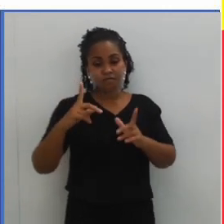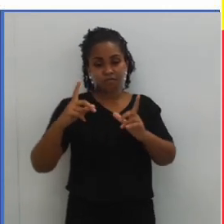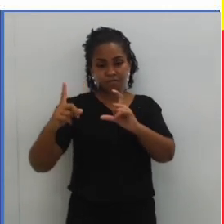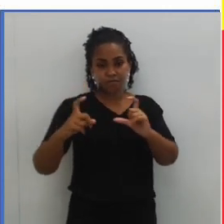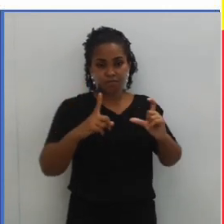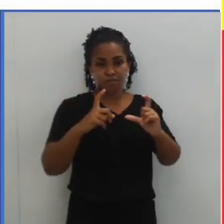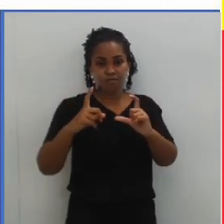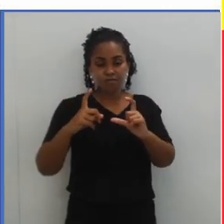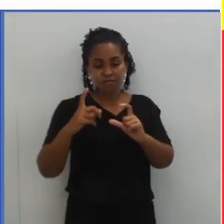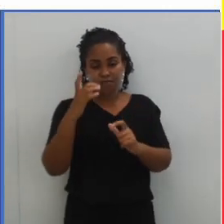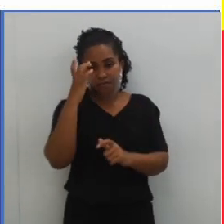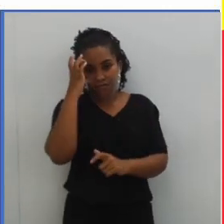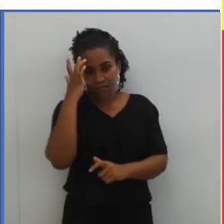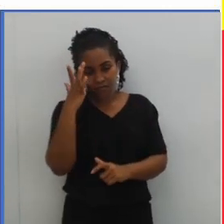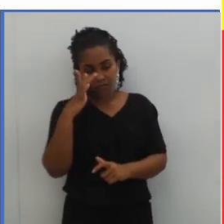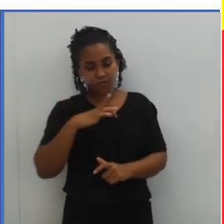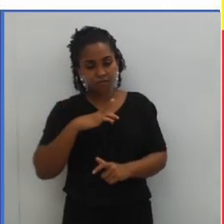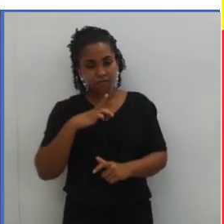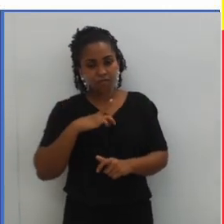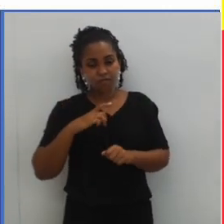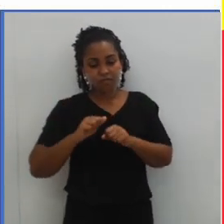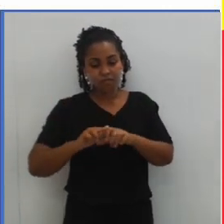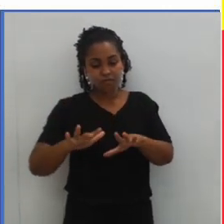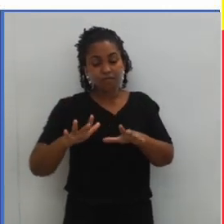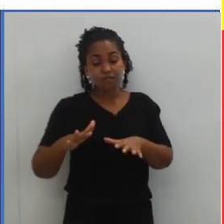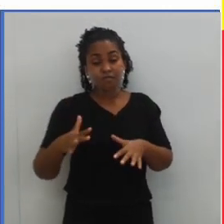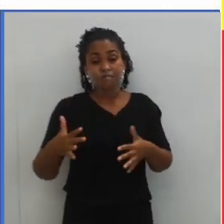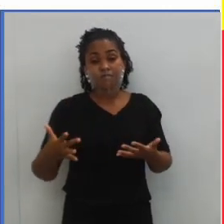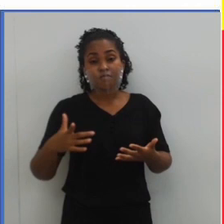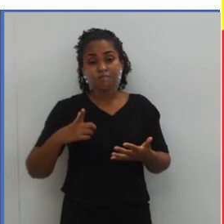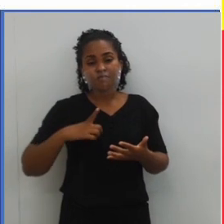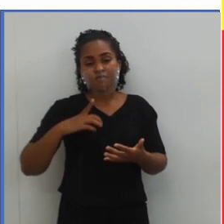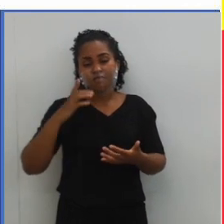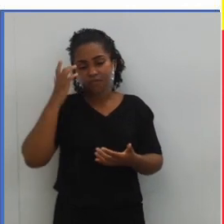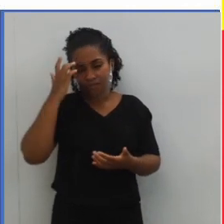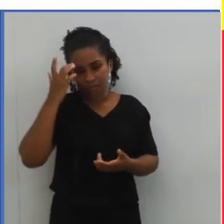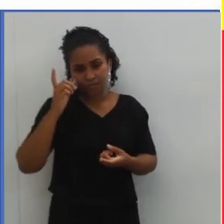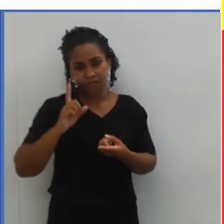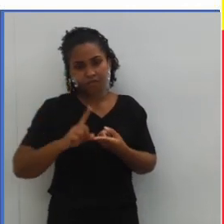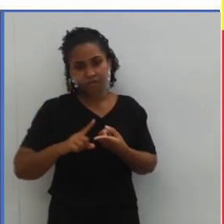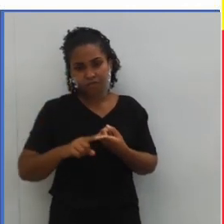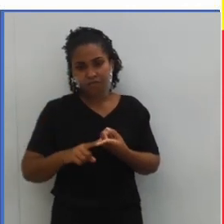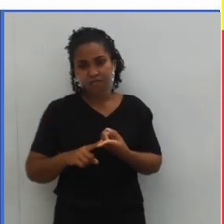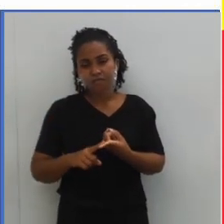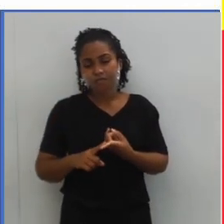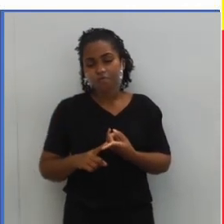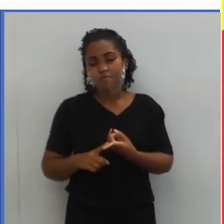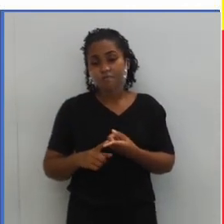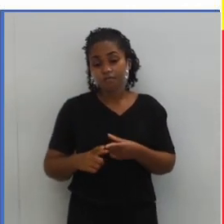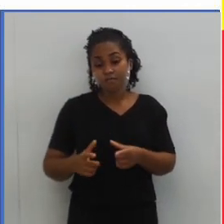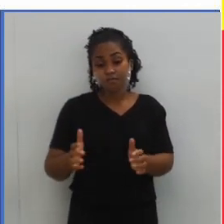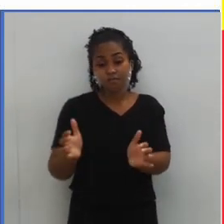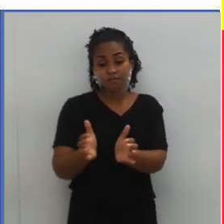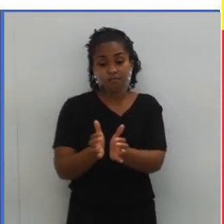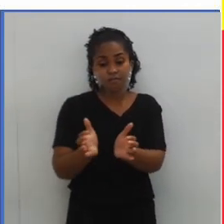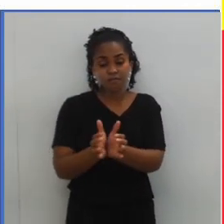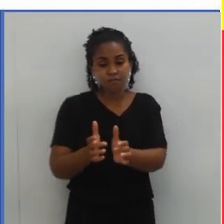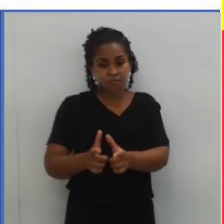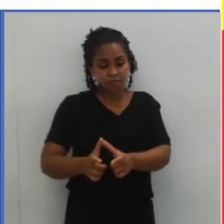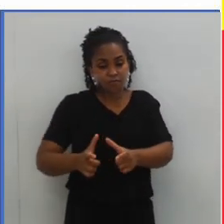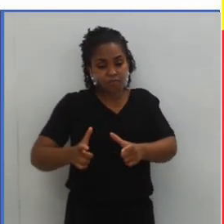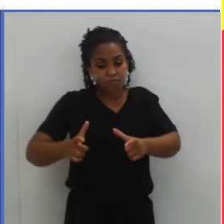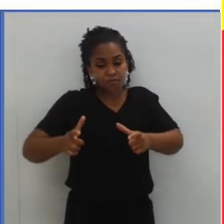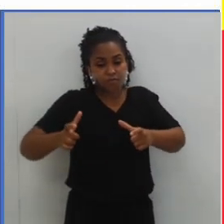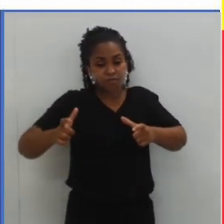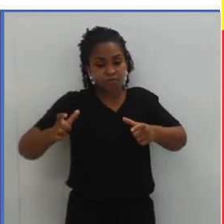da imagem, né, e a difusão das imagens, enfim, ficou mais fácil, né, então muita gente começou a se aventurar